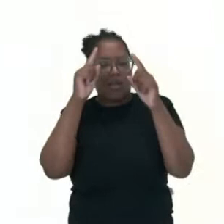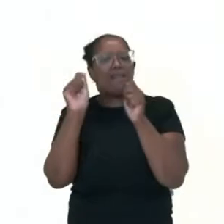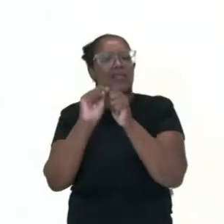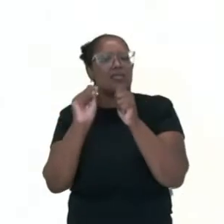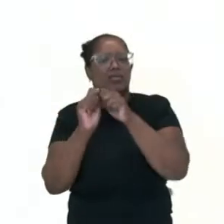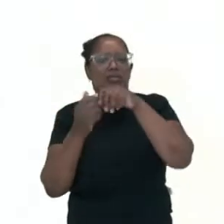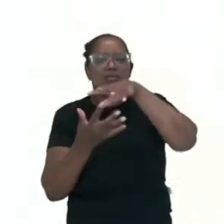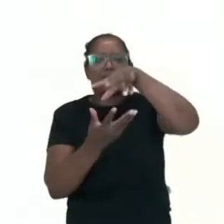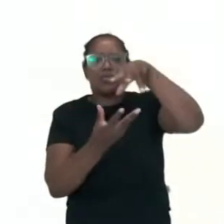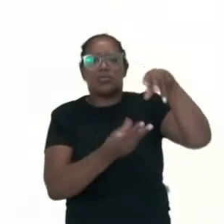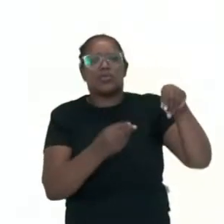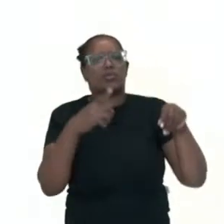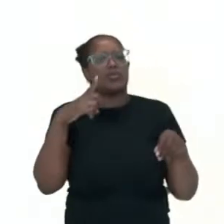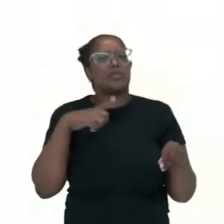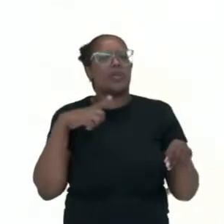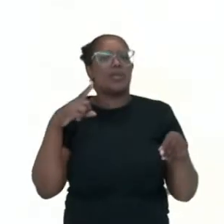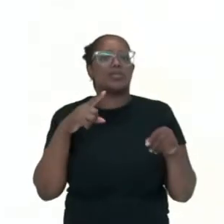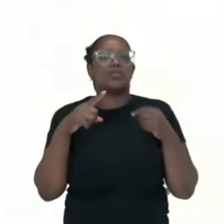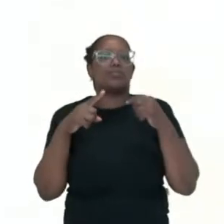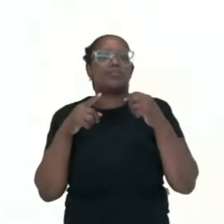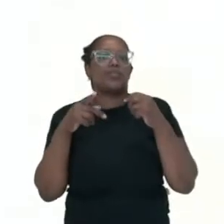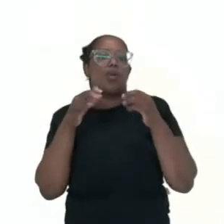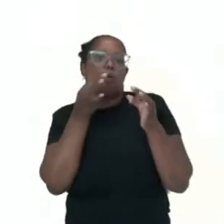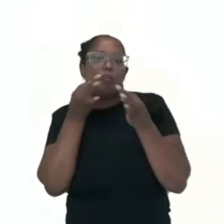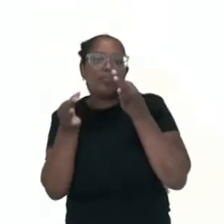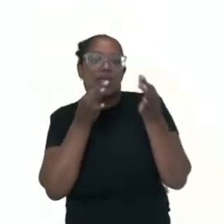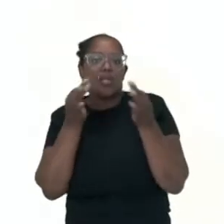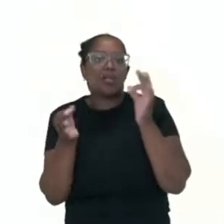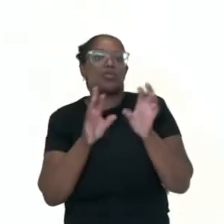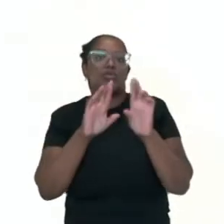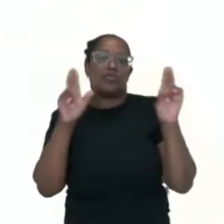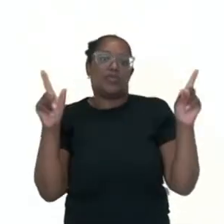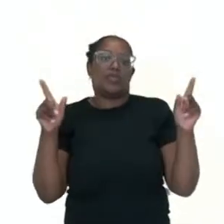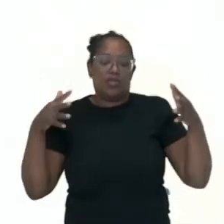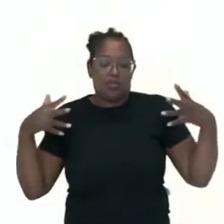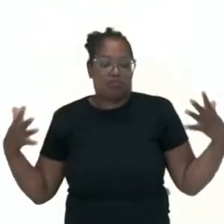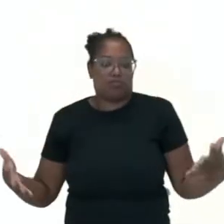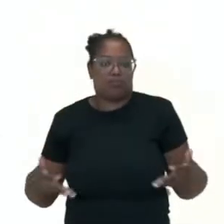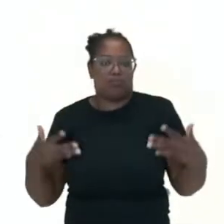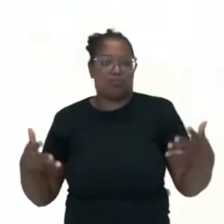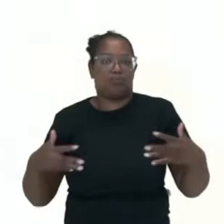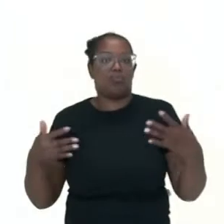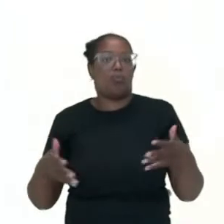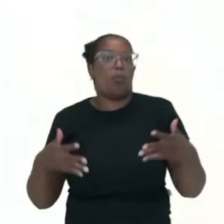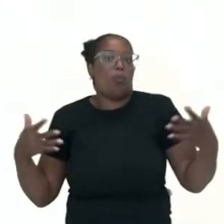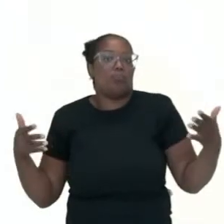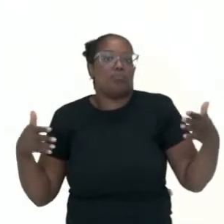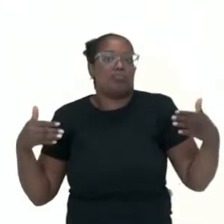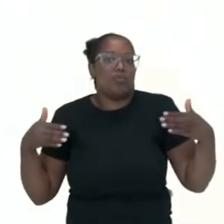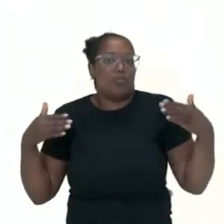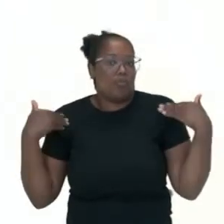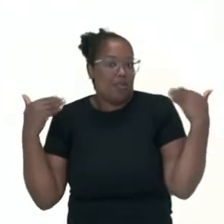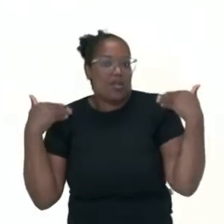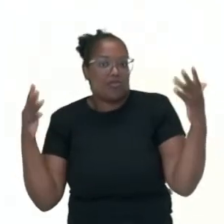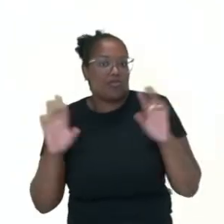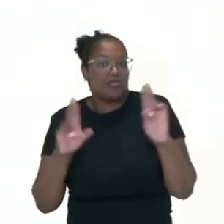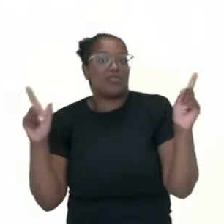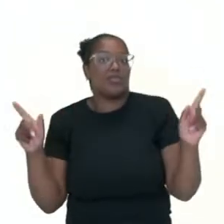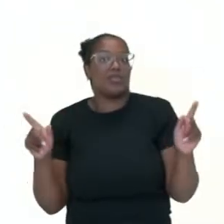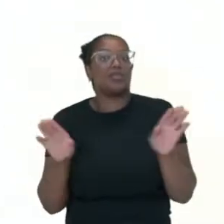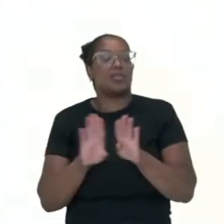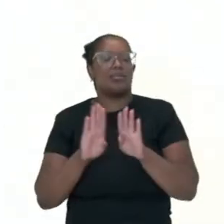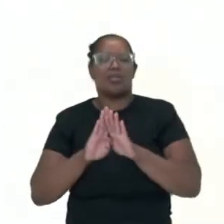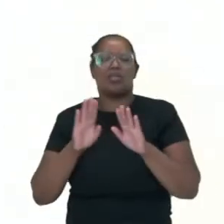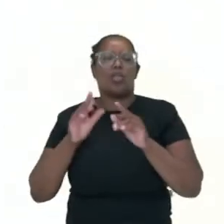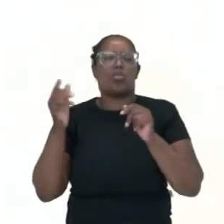tivesse novas perspectivas. Isso deu um ânimo, um vigor diferenciado. E claro que novas metodologias de produção,